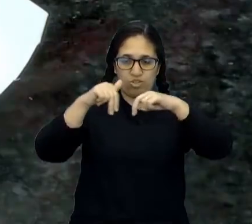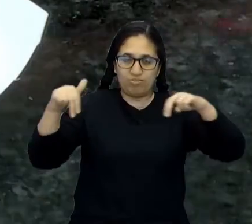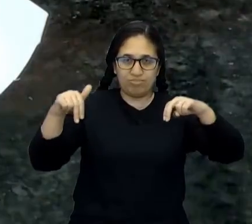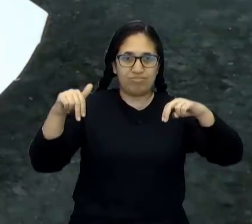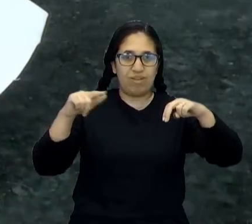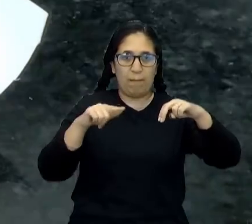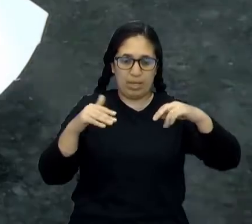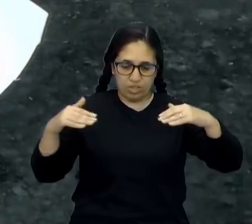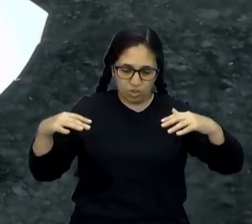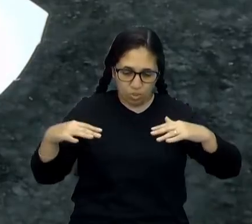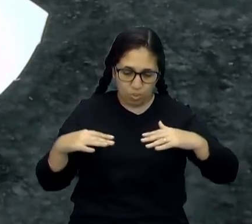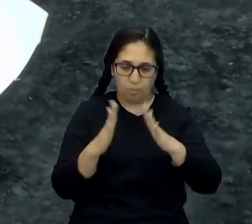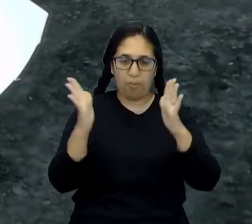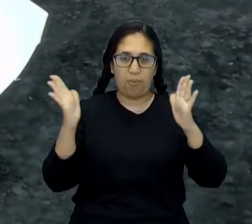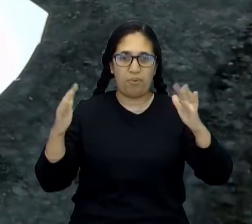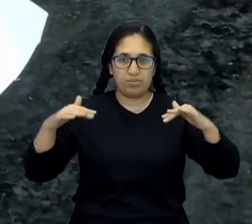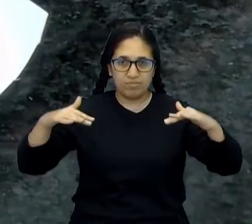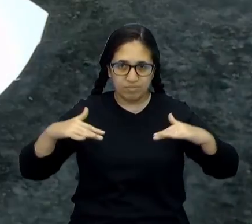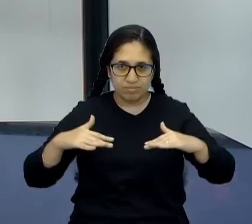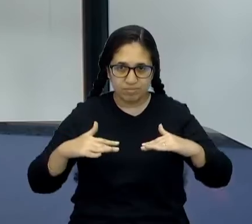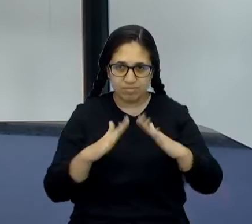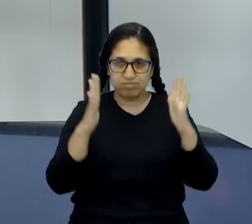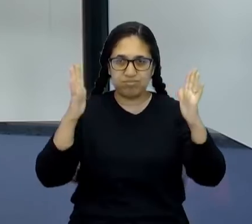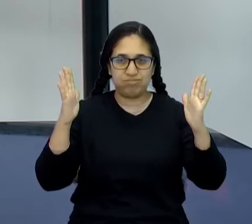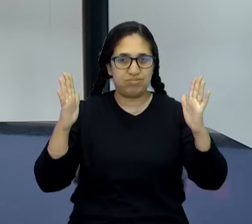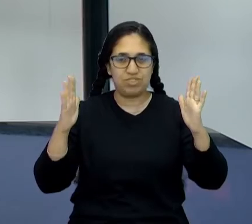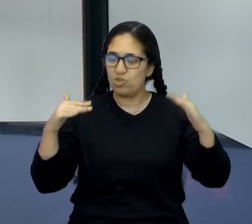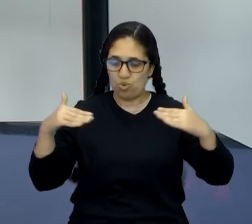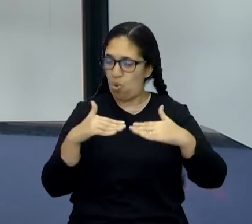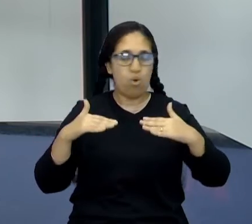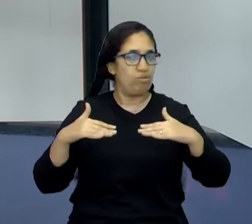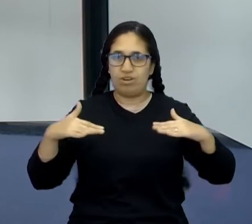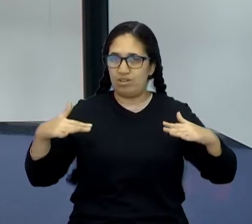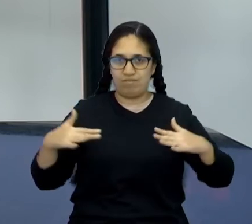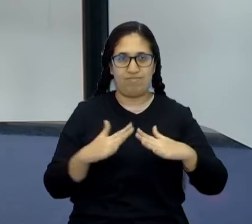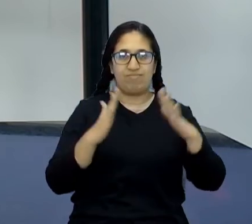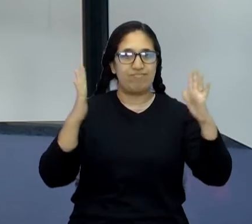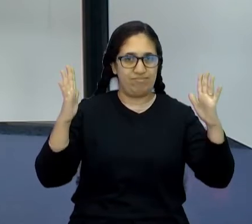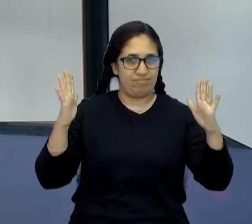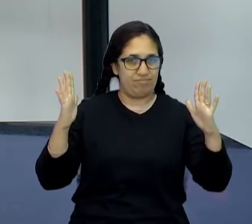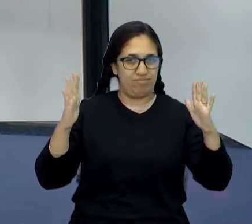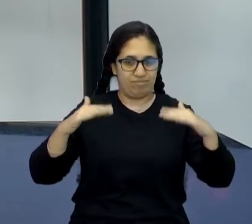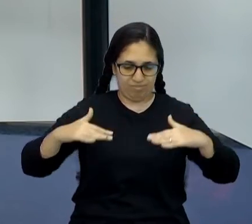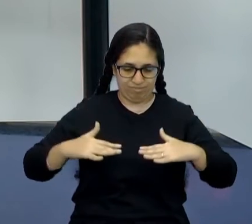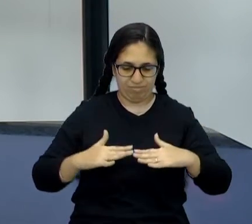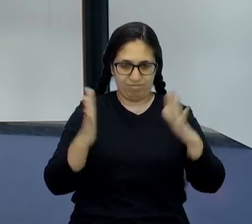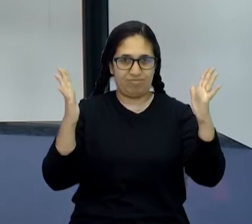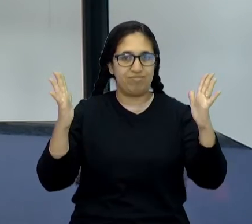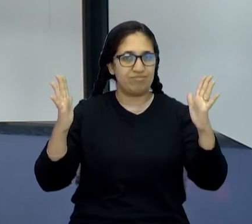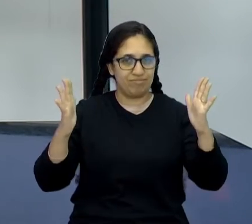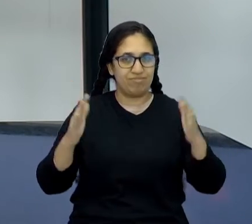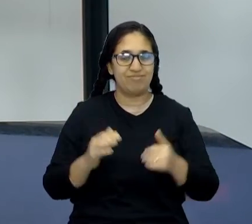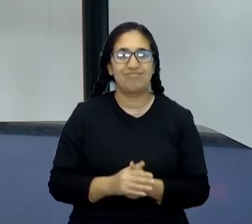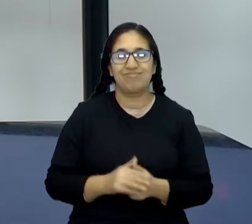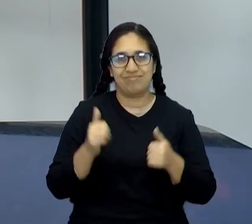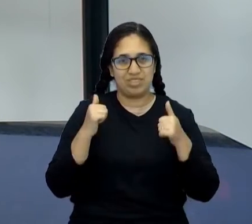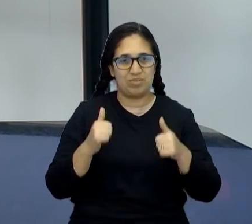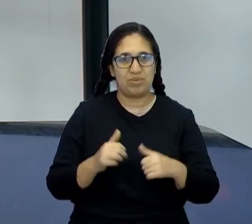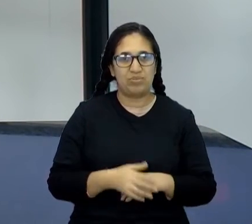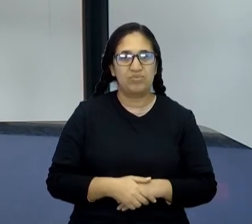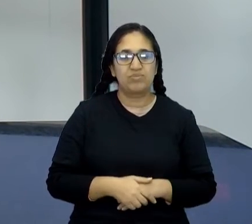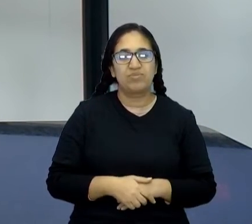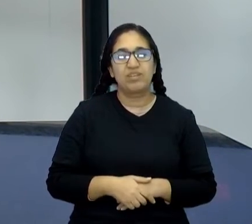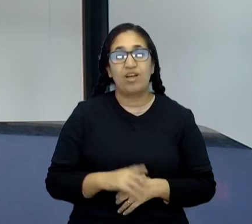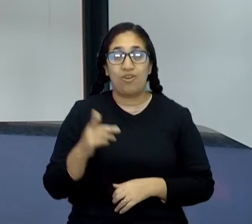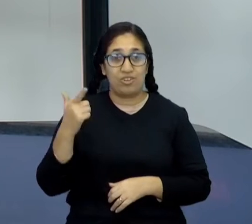meio, elas se manifestam para fora. Elas não se encontram, não querem ficar juntas. Então, elas fazem assim, tá bom? Agora